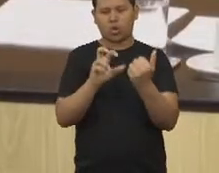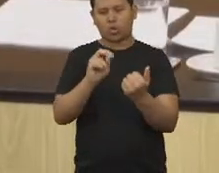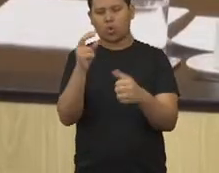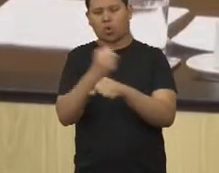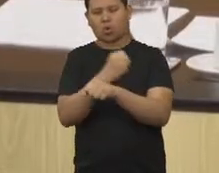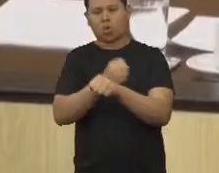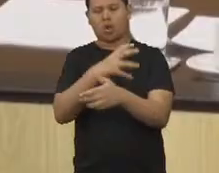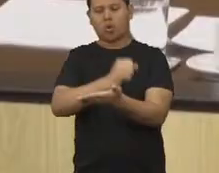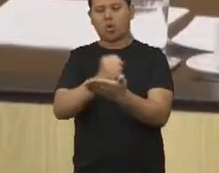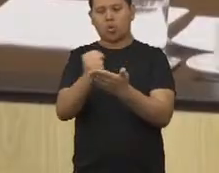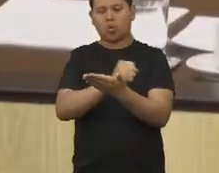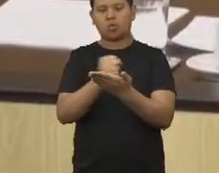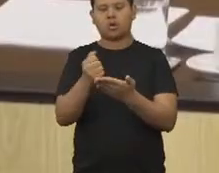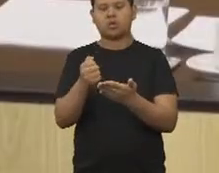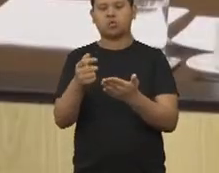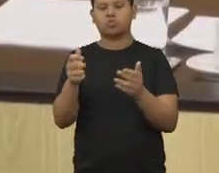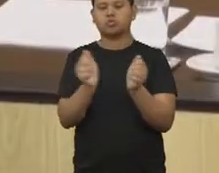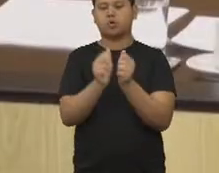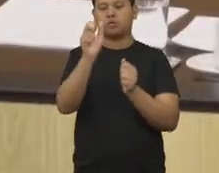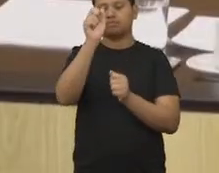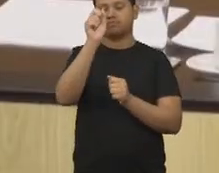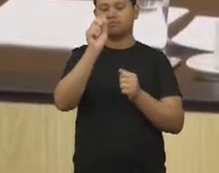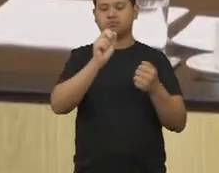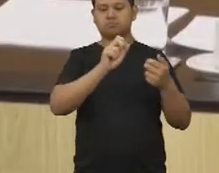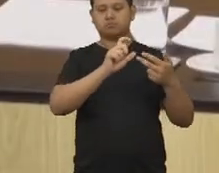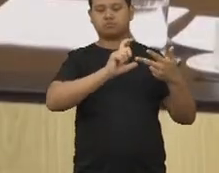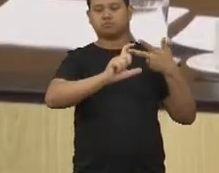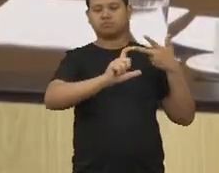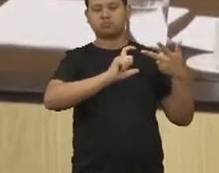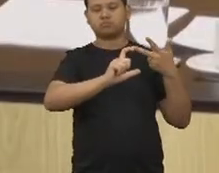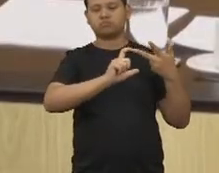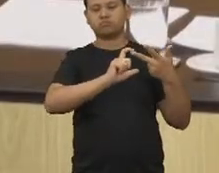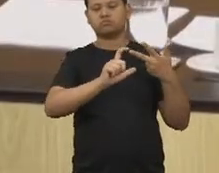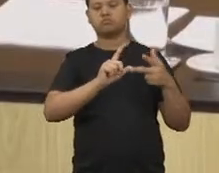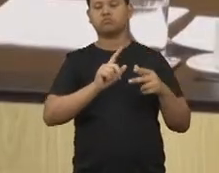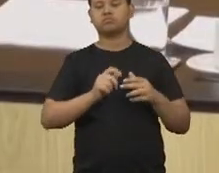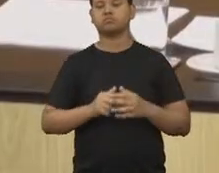obras e contratos firmados pelo Poder Executivo,